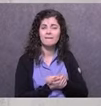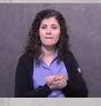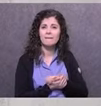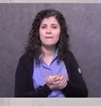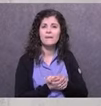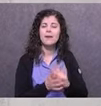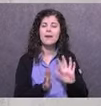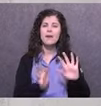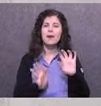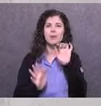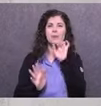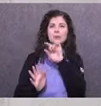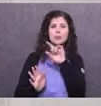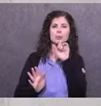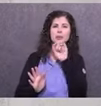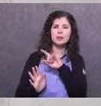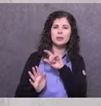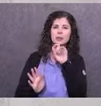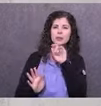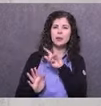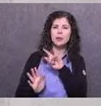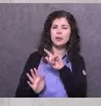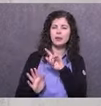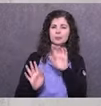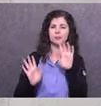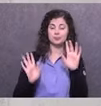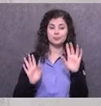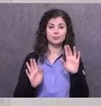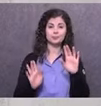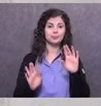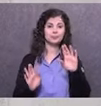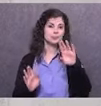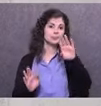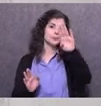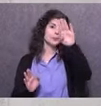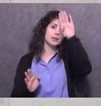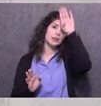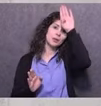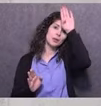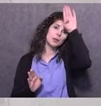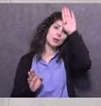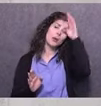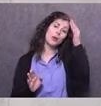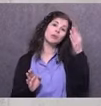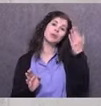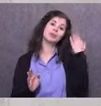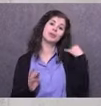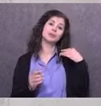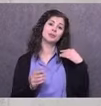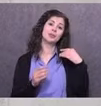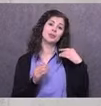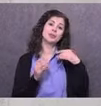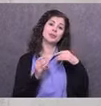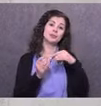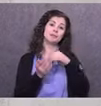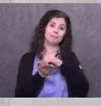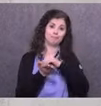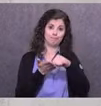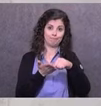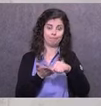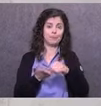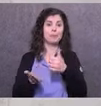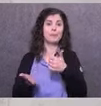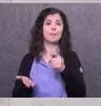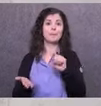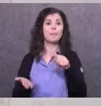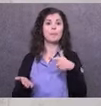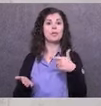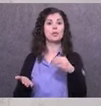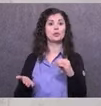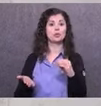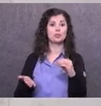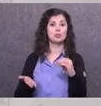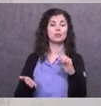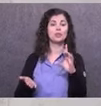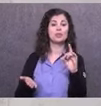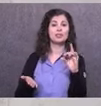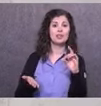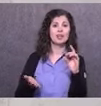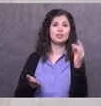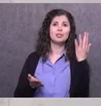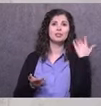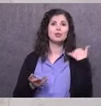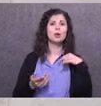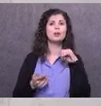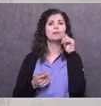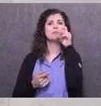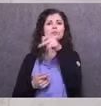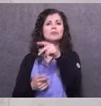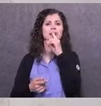Talvez nos ajudem um pouco as palavras do Papa Emérito Bento XVI, quando visitou o campo de extermínio em